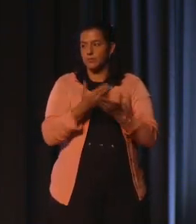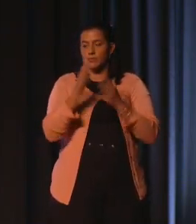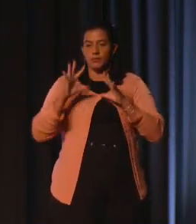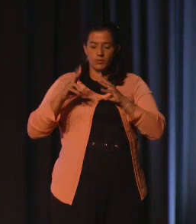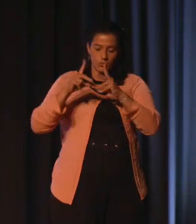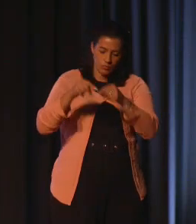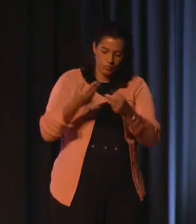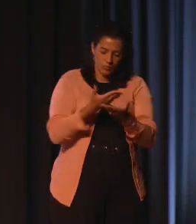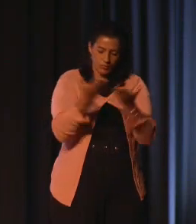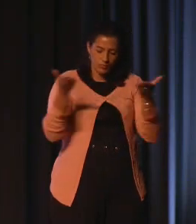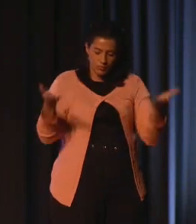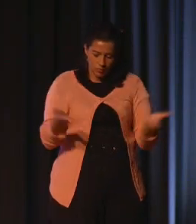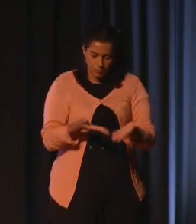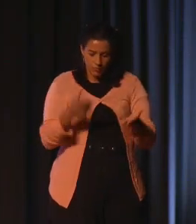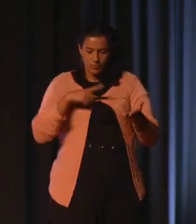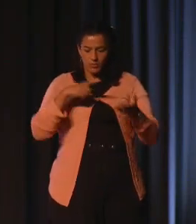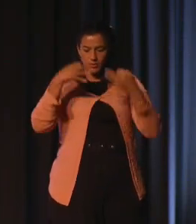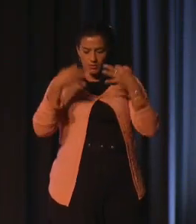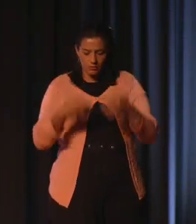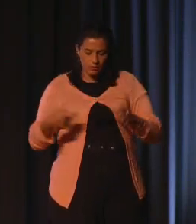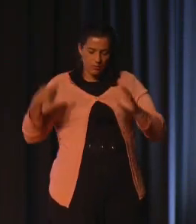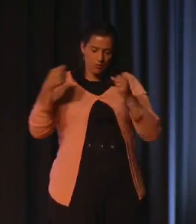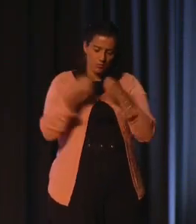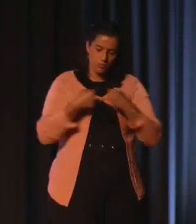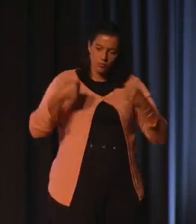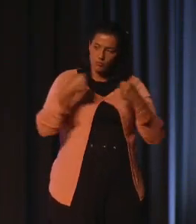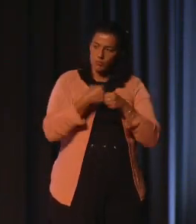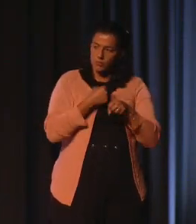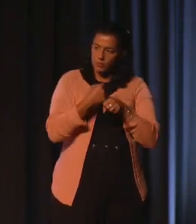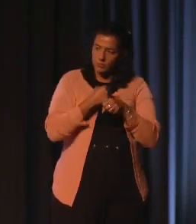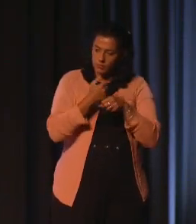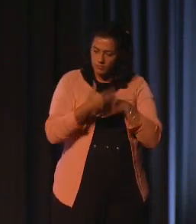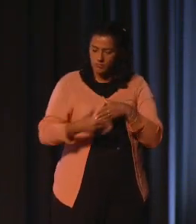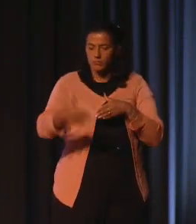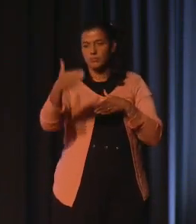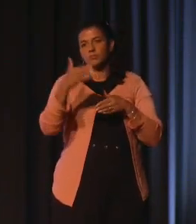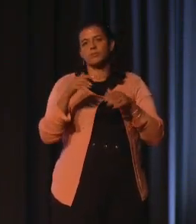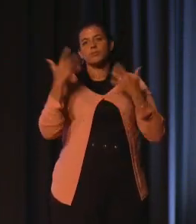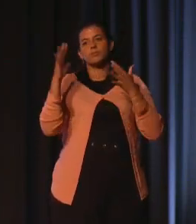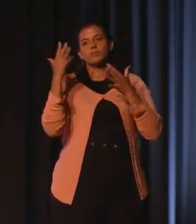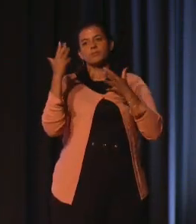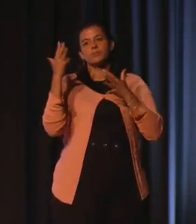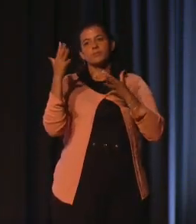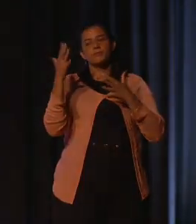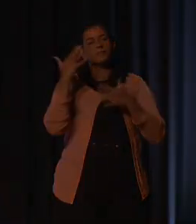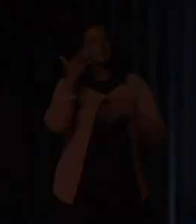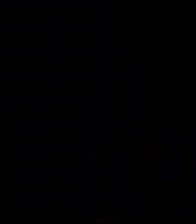tudo que vocês têm hoje, se deve à luta nesses anos todos. Muito obrigado.